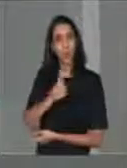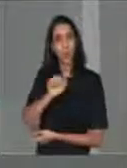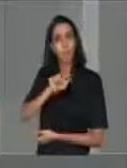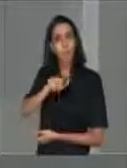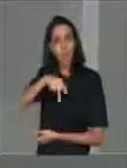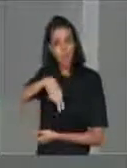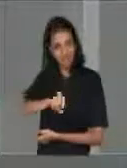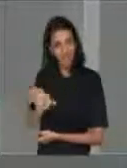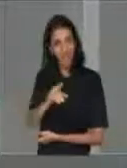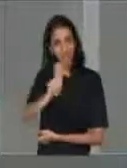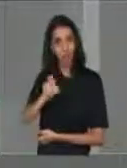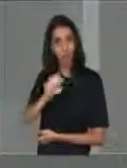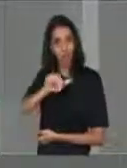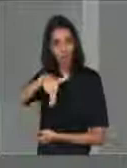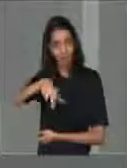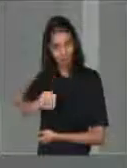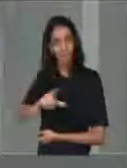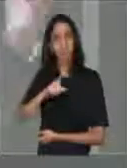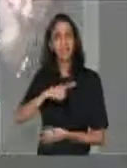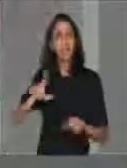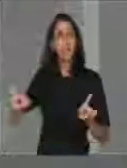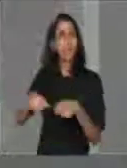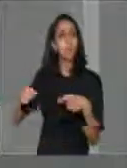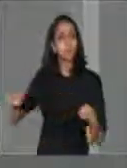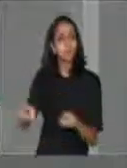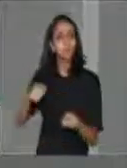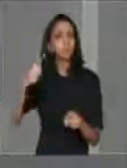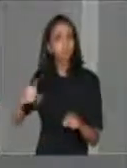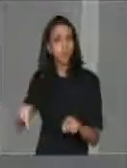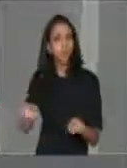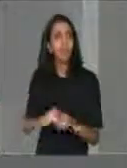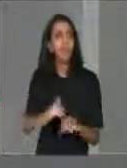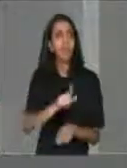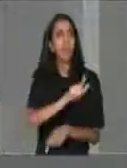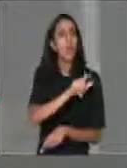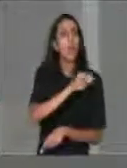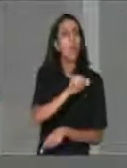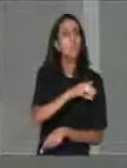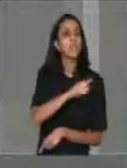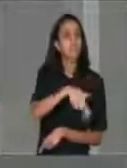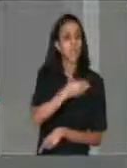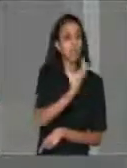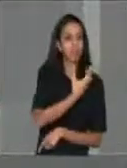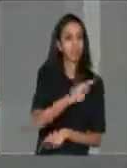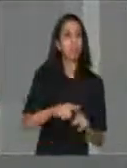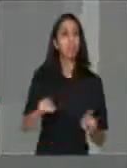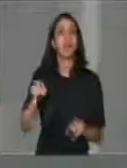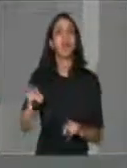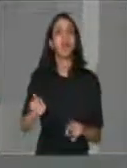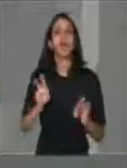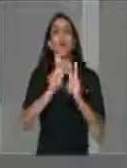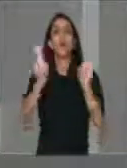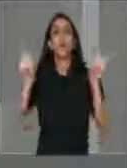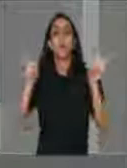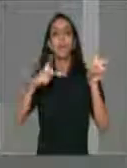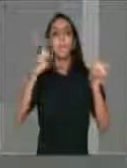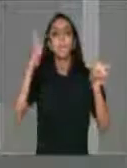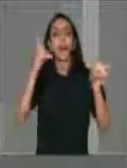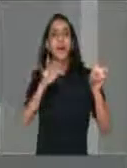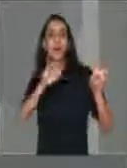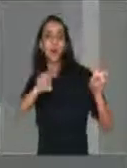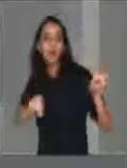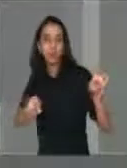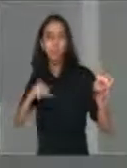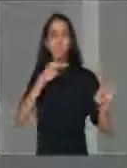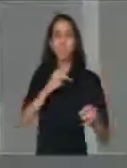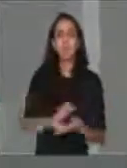canção dele que ficaria muito bem na voz de Luiz Gonzaga, por exemplo, chamada Para Todos. Ele diz: o meu pai